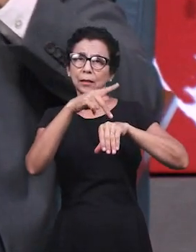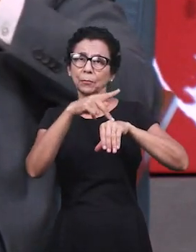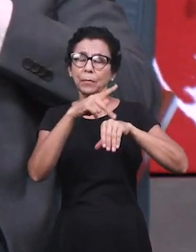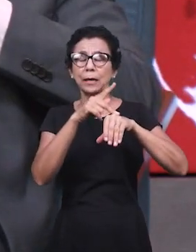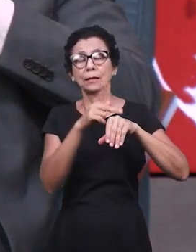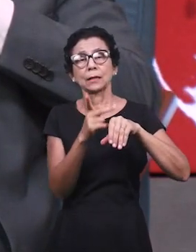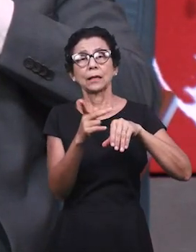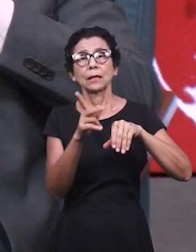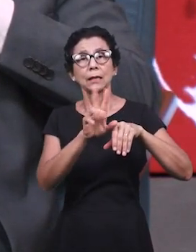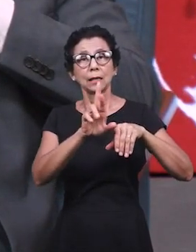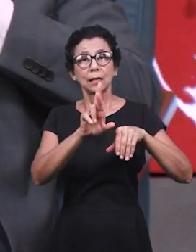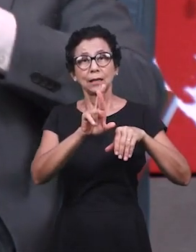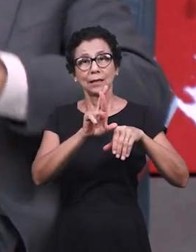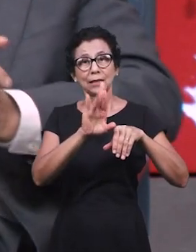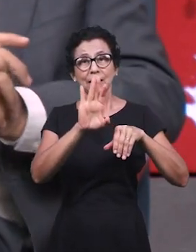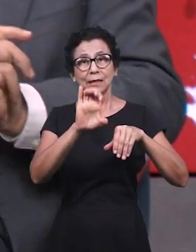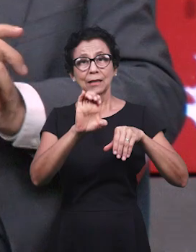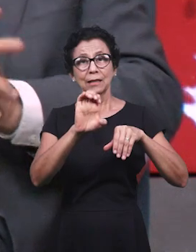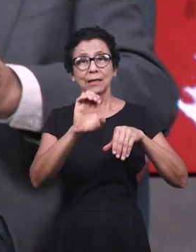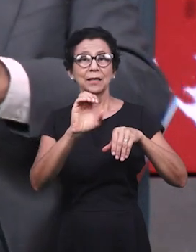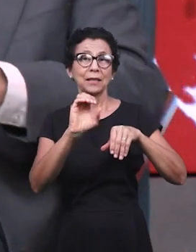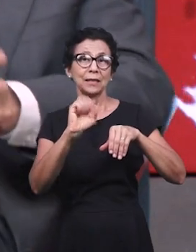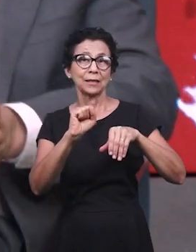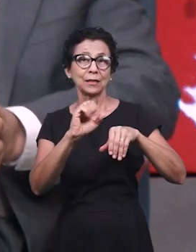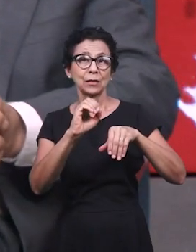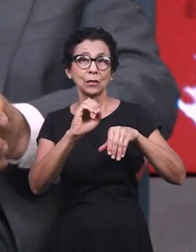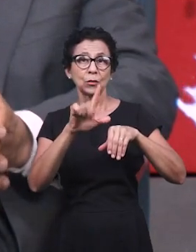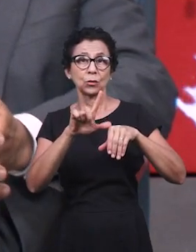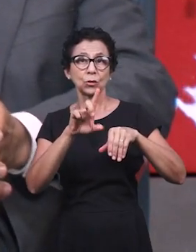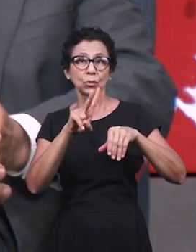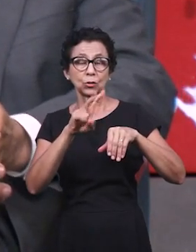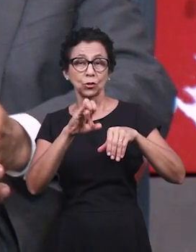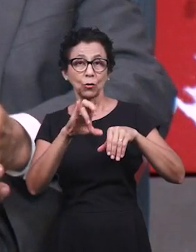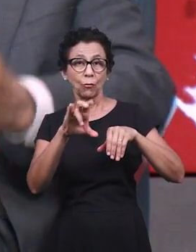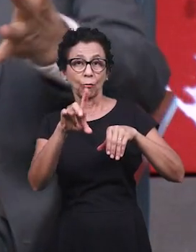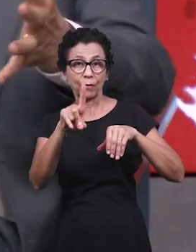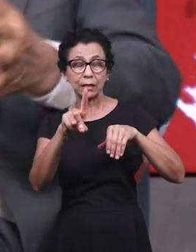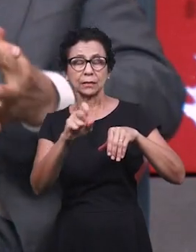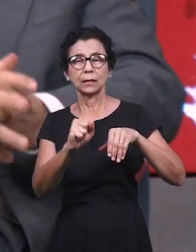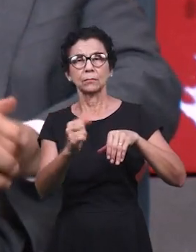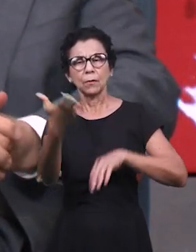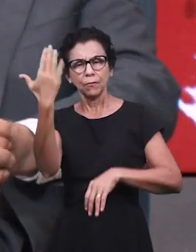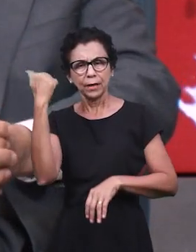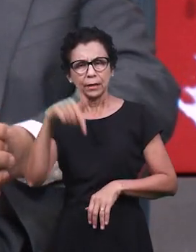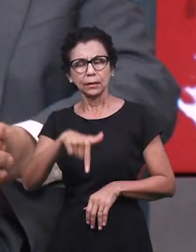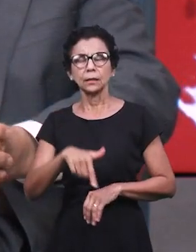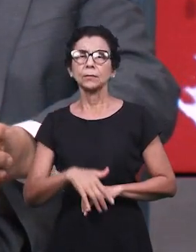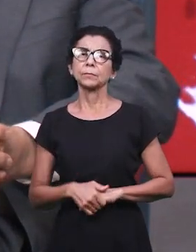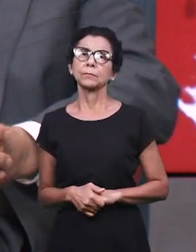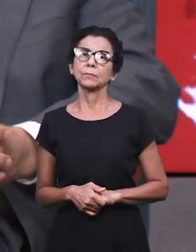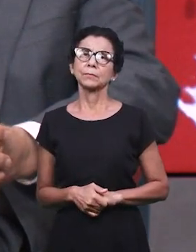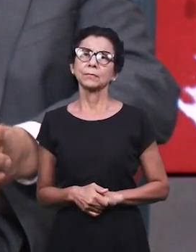pedra resolvida. Eu pergunto, o que aconteceu ali?